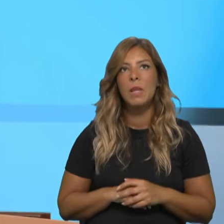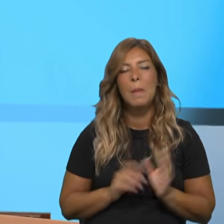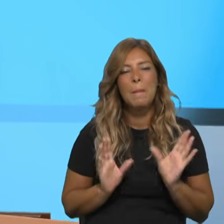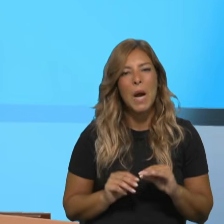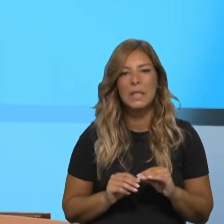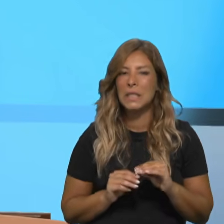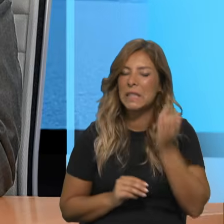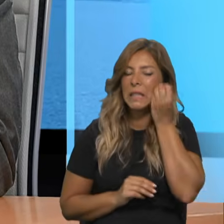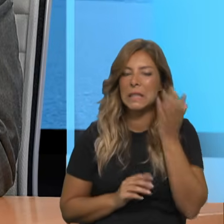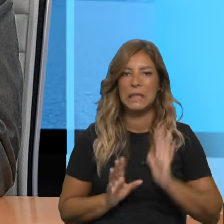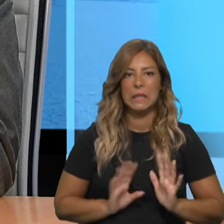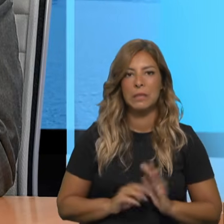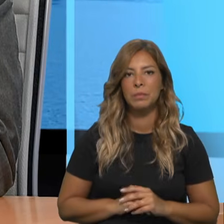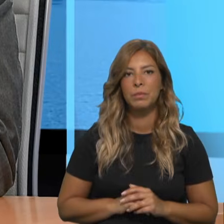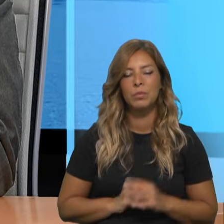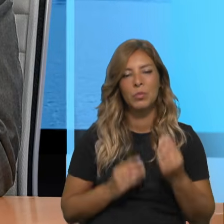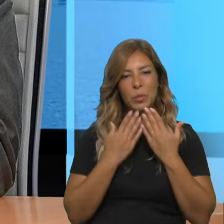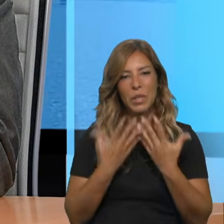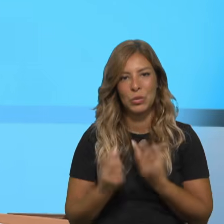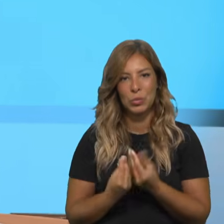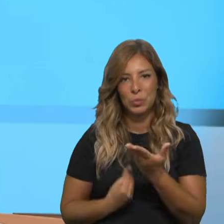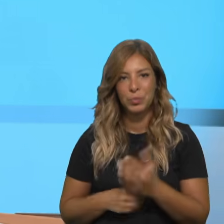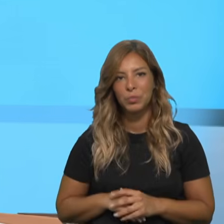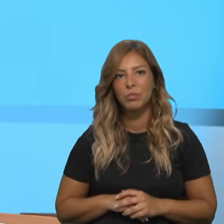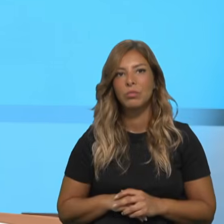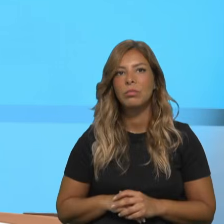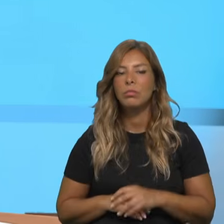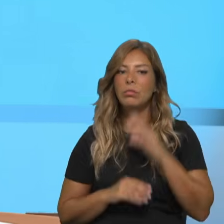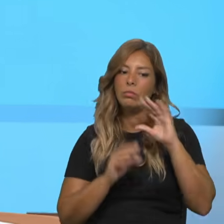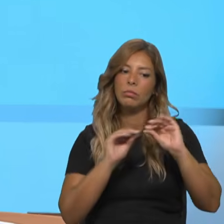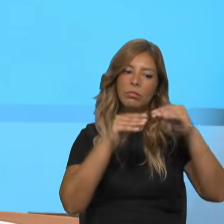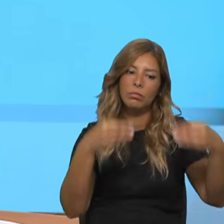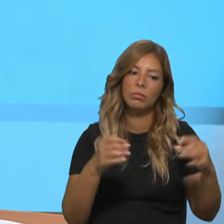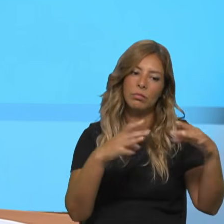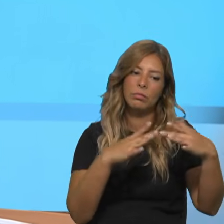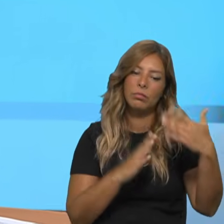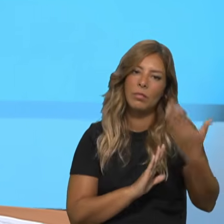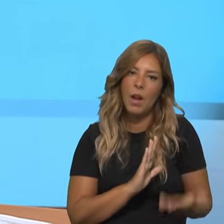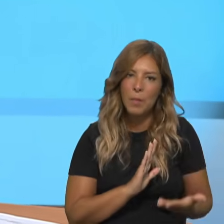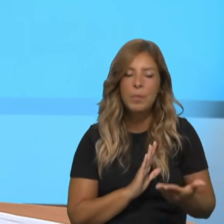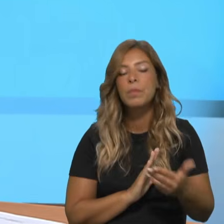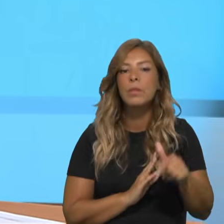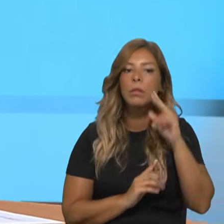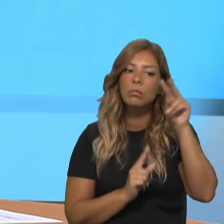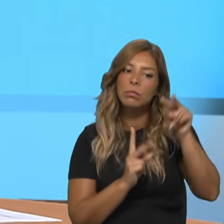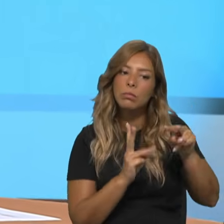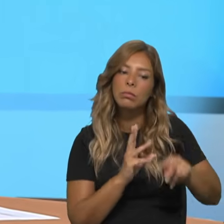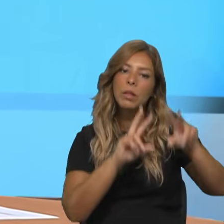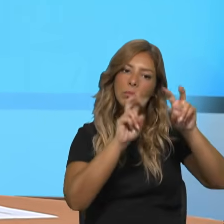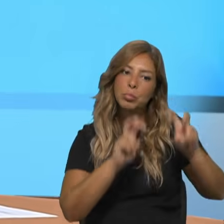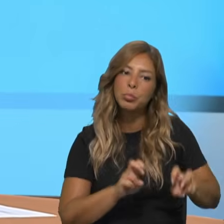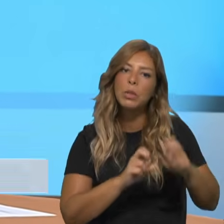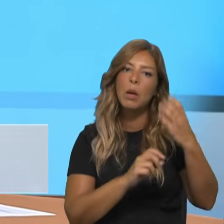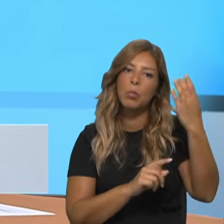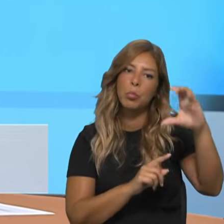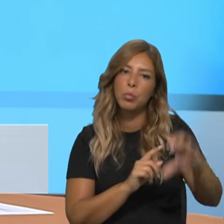esquecimento. Muito obrigado por ter estado connosco. A terminar, convido a visitar o portal eclésia.pt, onde pode rever este e todos os programas que partilhamos